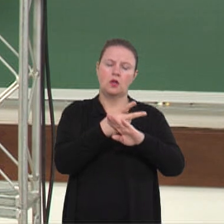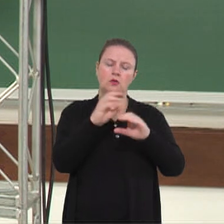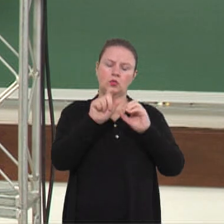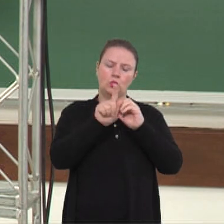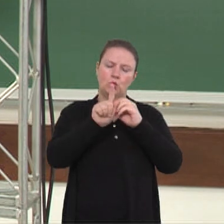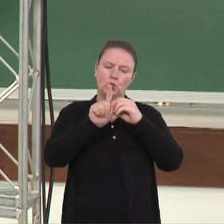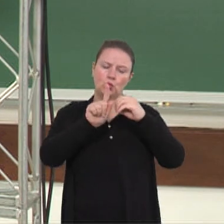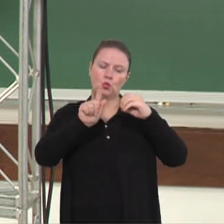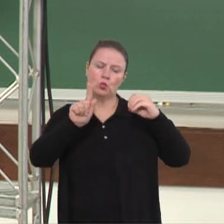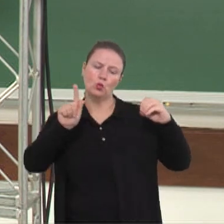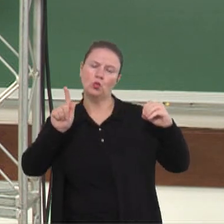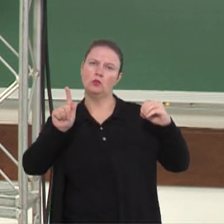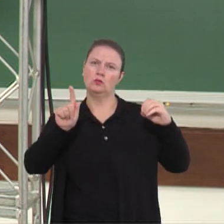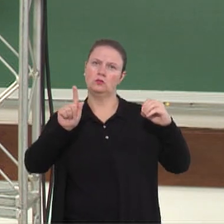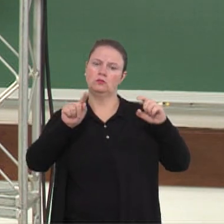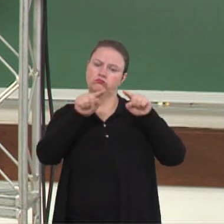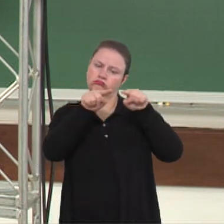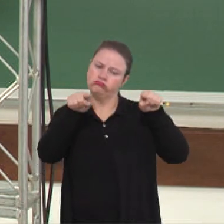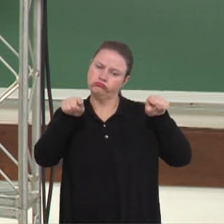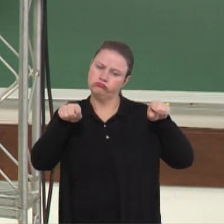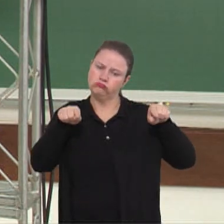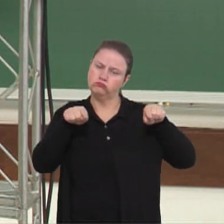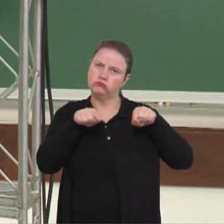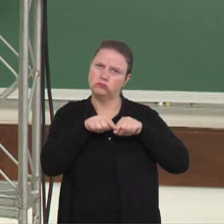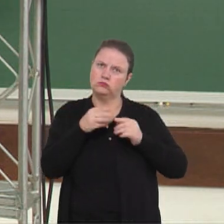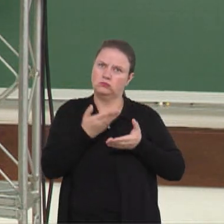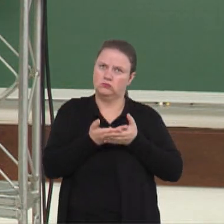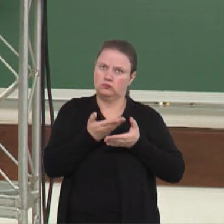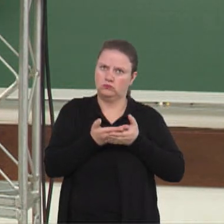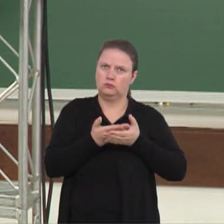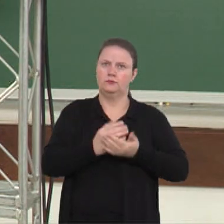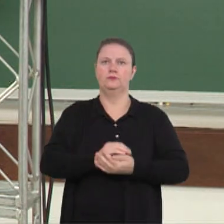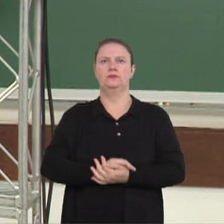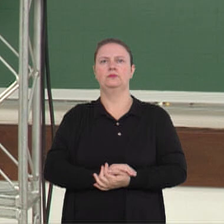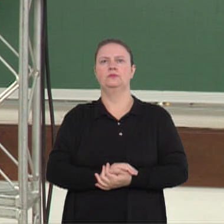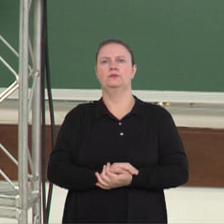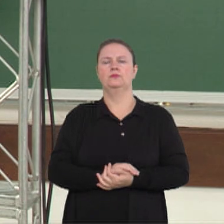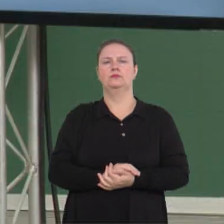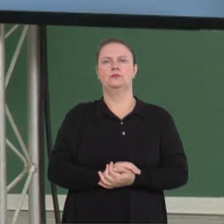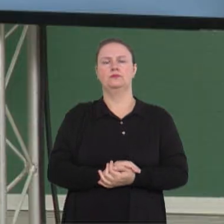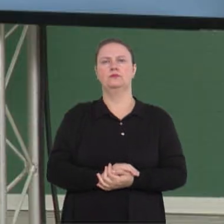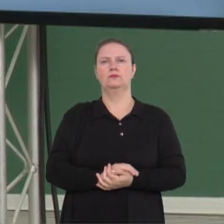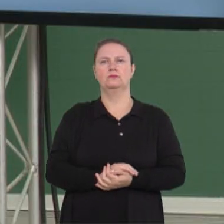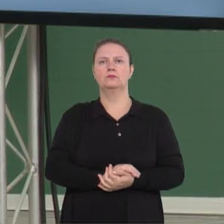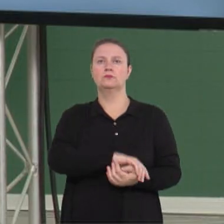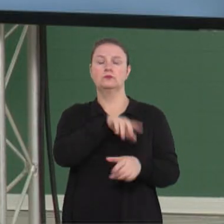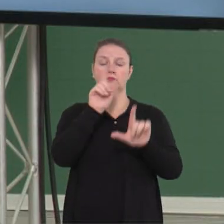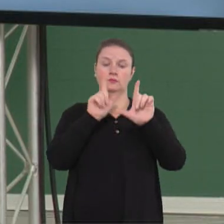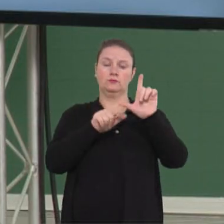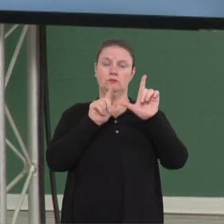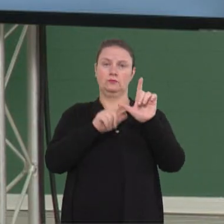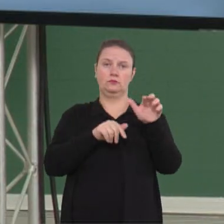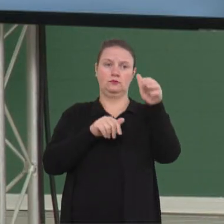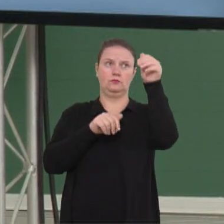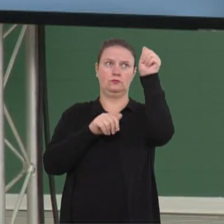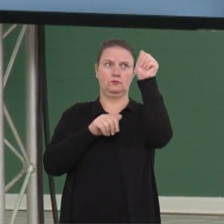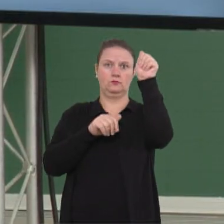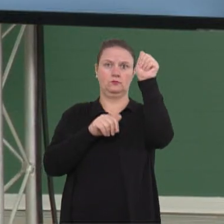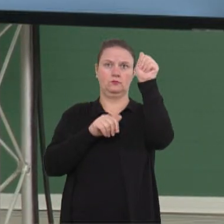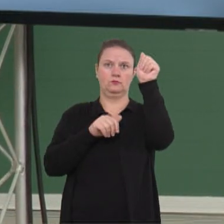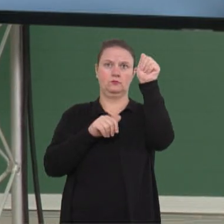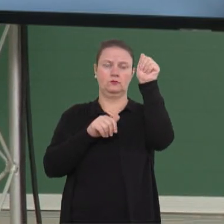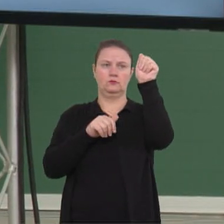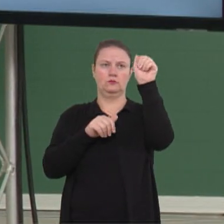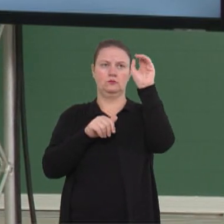para poder saber quais são as frases então o que que nós iremos fazer temos aqui da letra a até a letra f